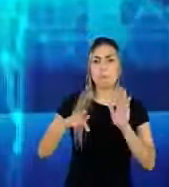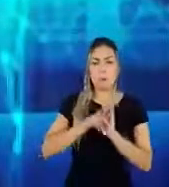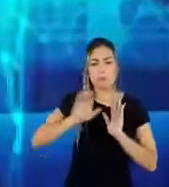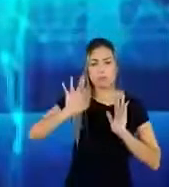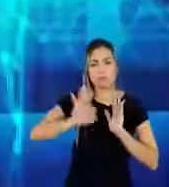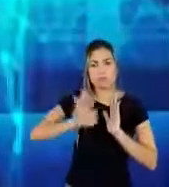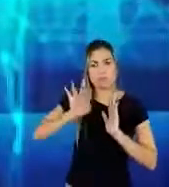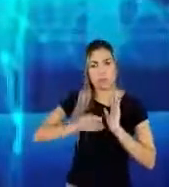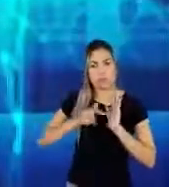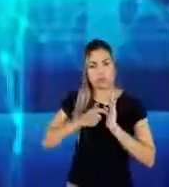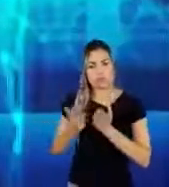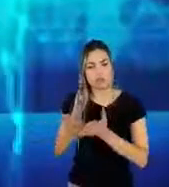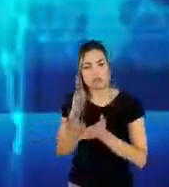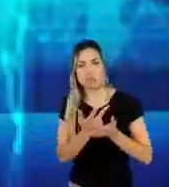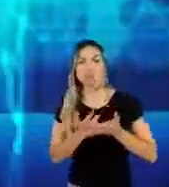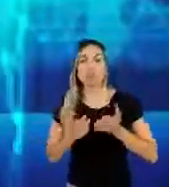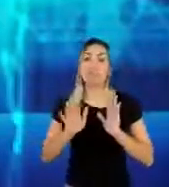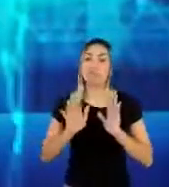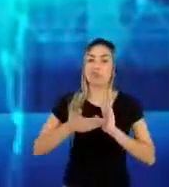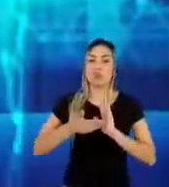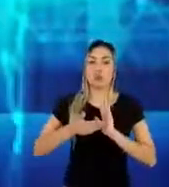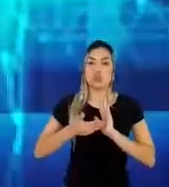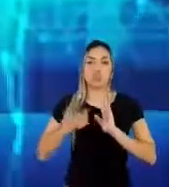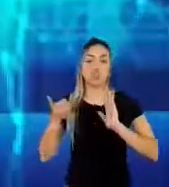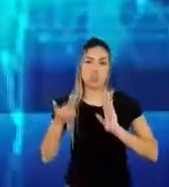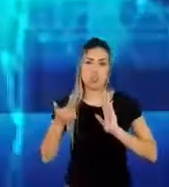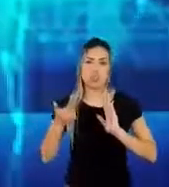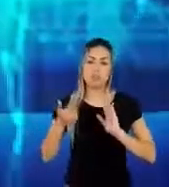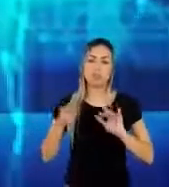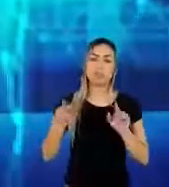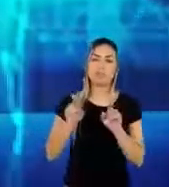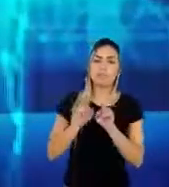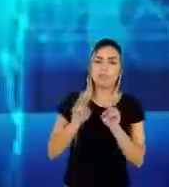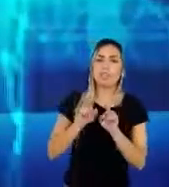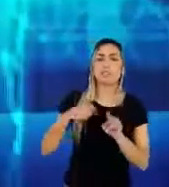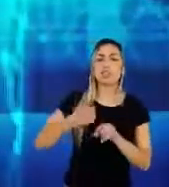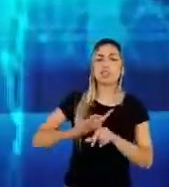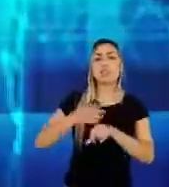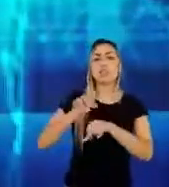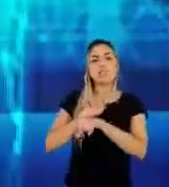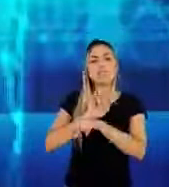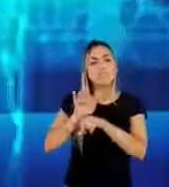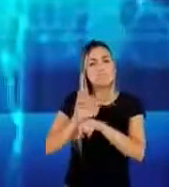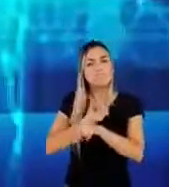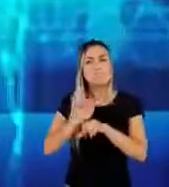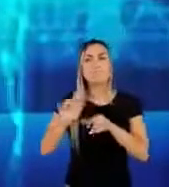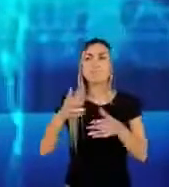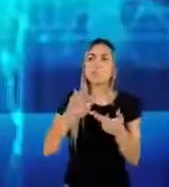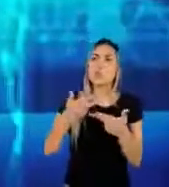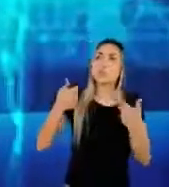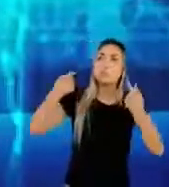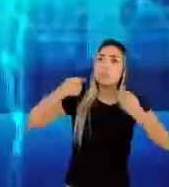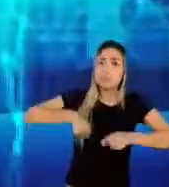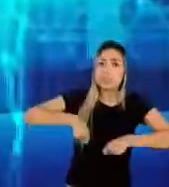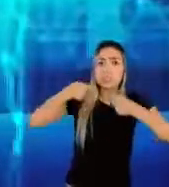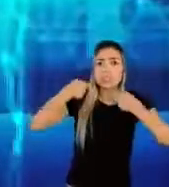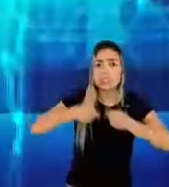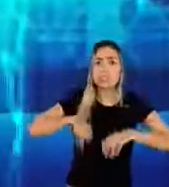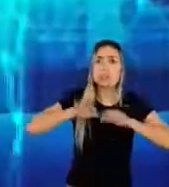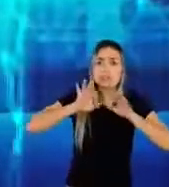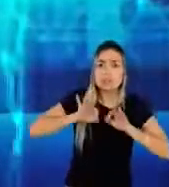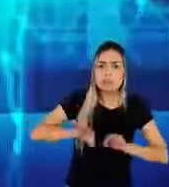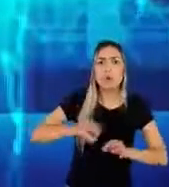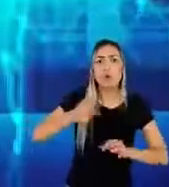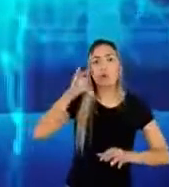seja, numa agenda de eficiência, estamos criando todas as condições possíveis e necessárias para que a gente avance no